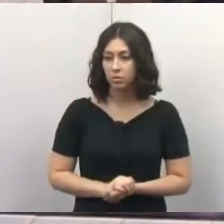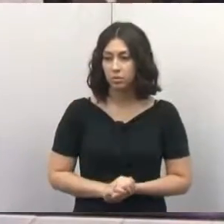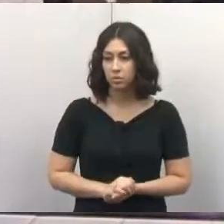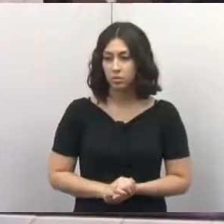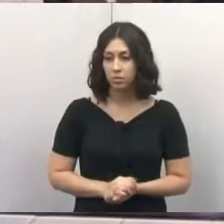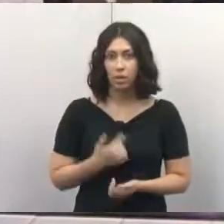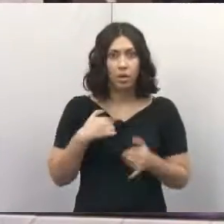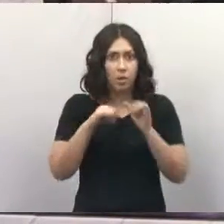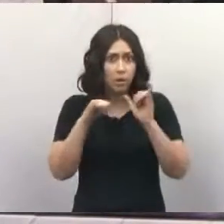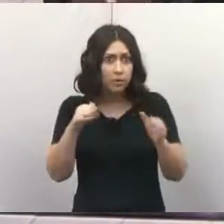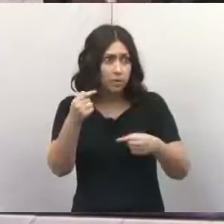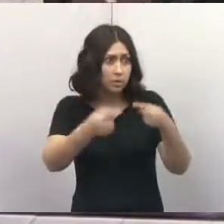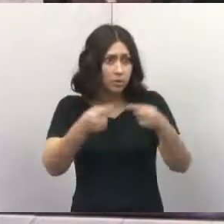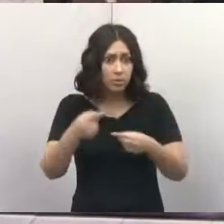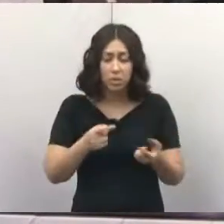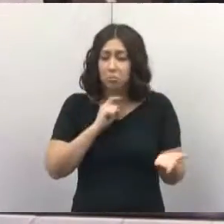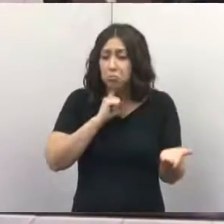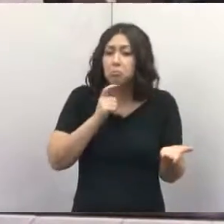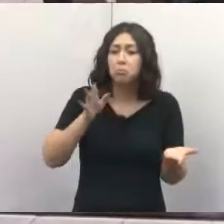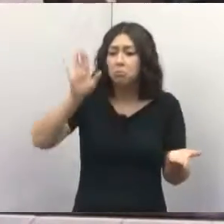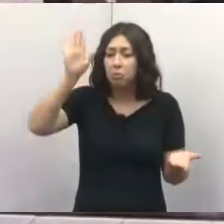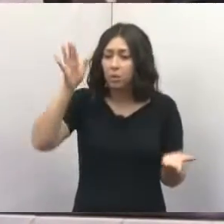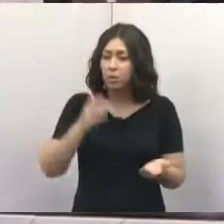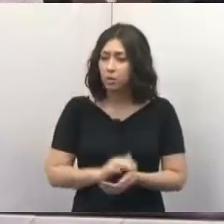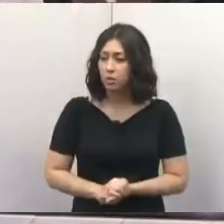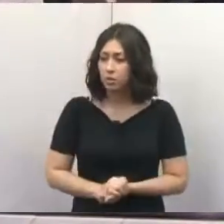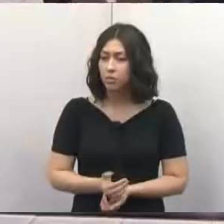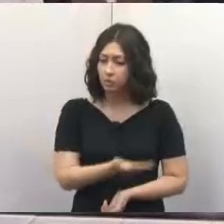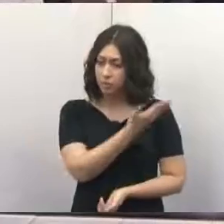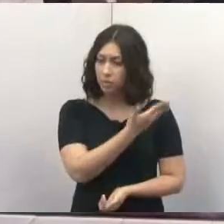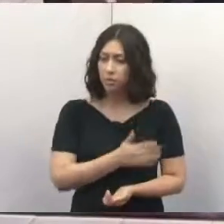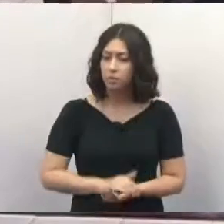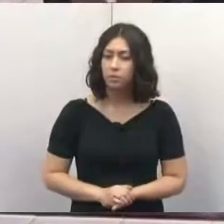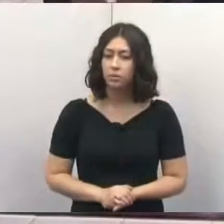Eu avisei, está em discussão, ninguém se manifestou. Vai lá, vai lá, vai lá.